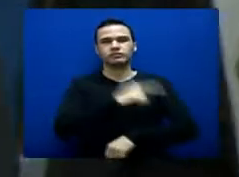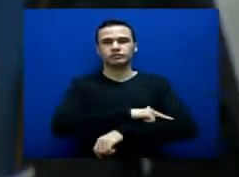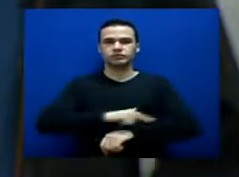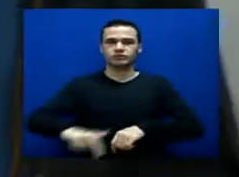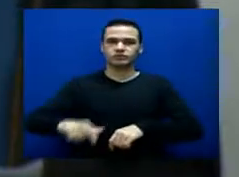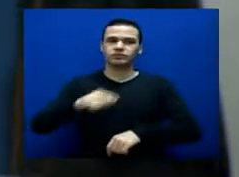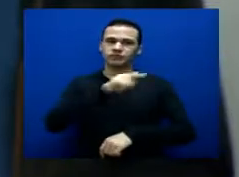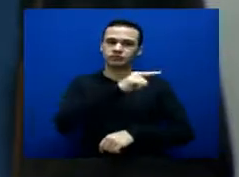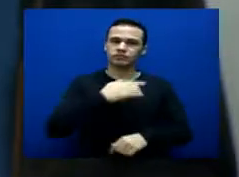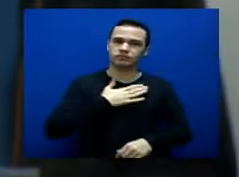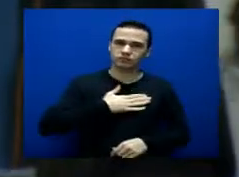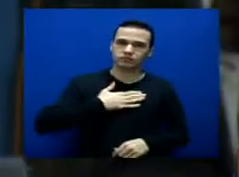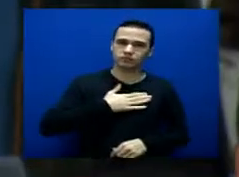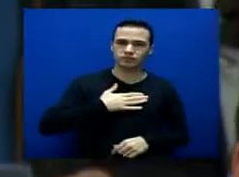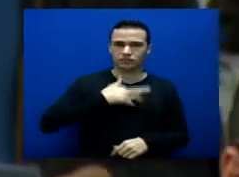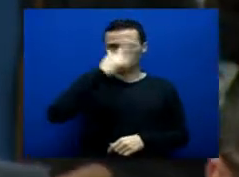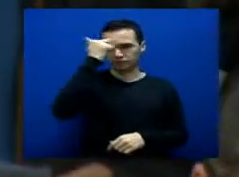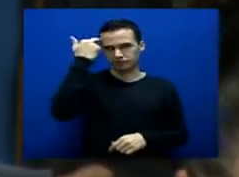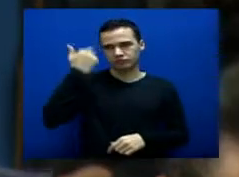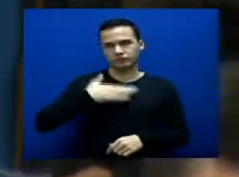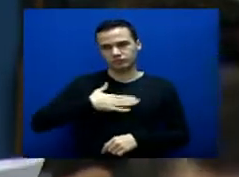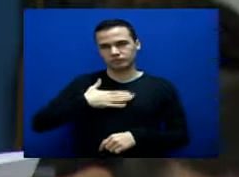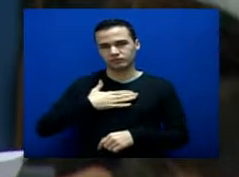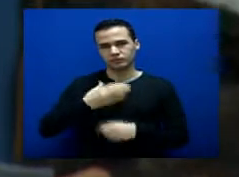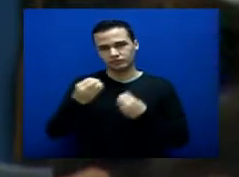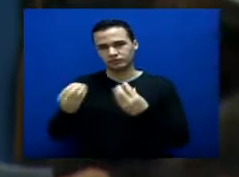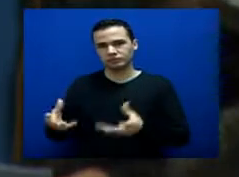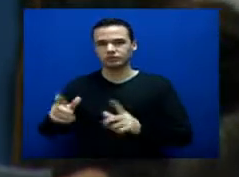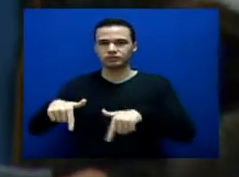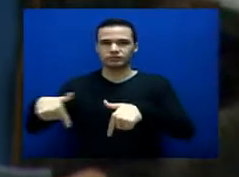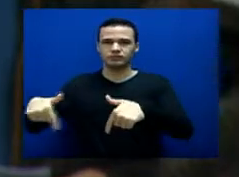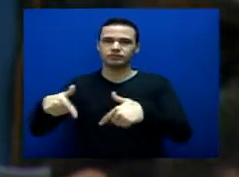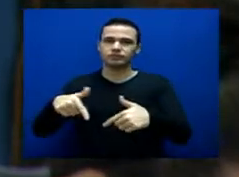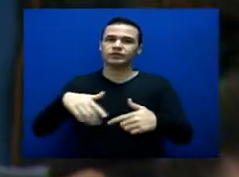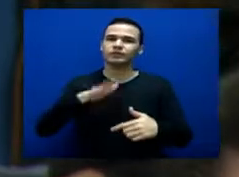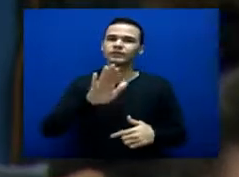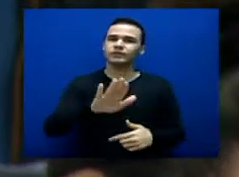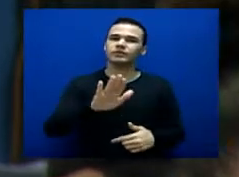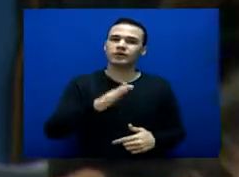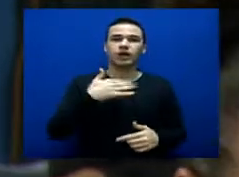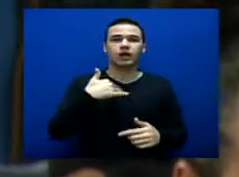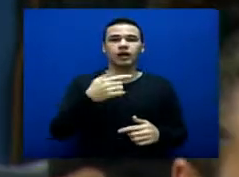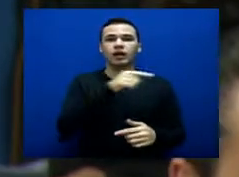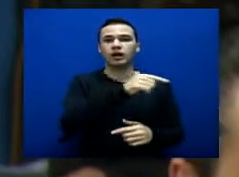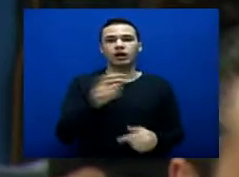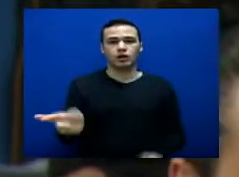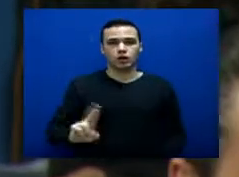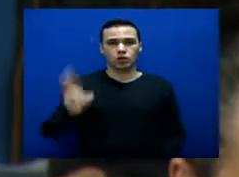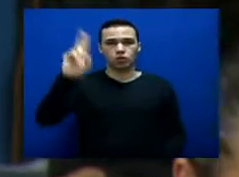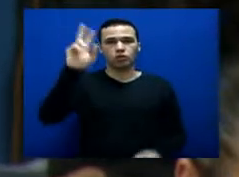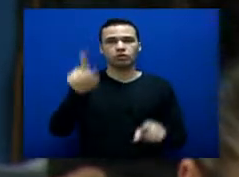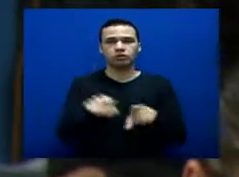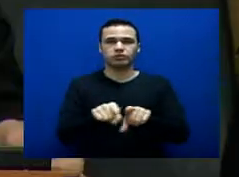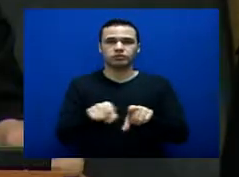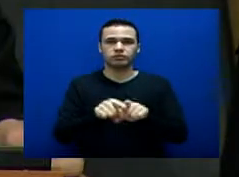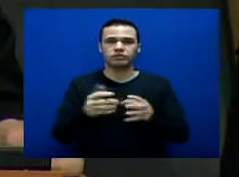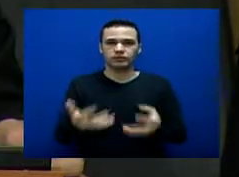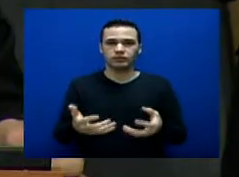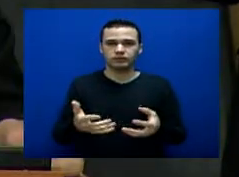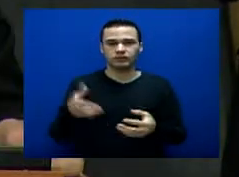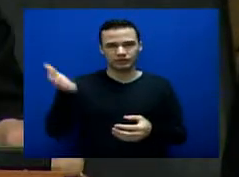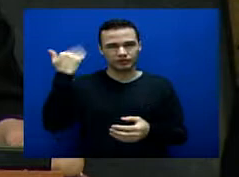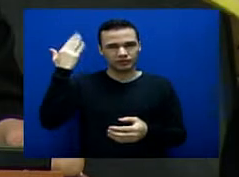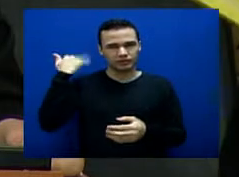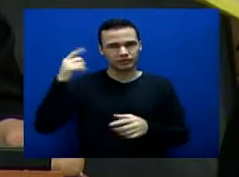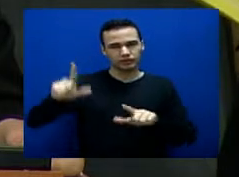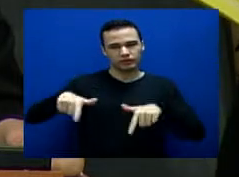privilégio de dar o título de cidadão sorocabano. E infelizmente venho dar aqui o voto... assinar com Vossa Excelência, eu estive na entrega do título para ele